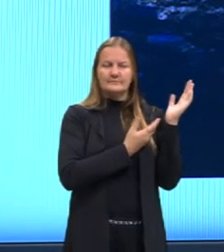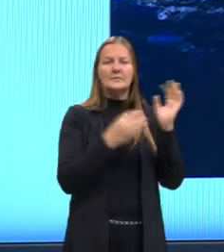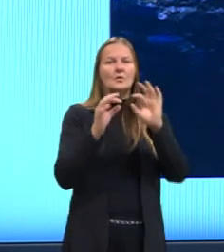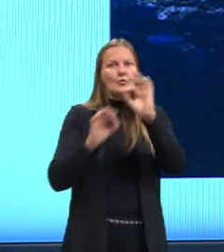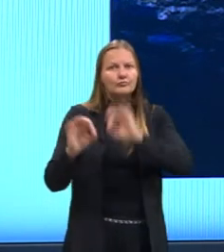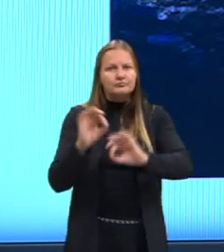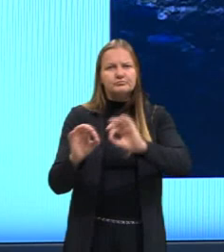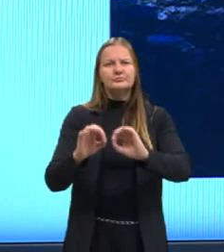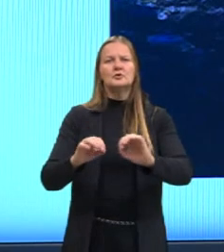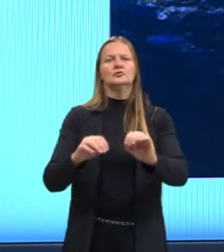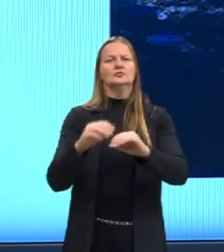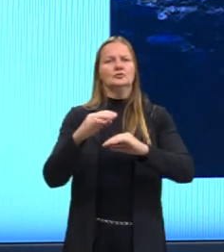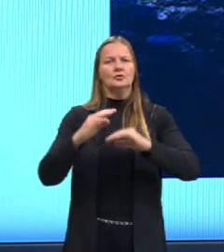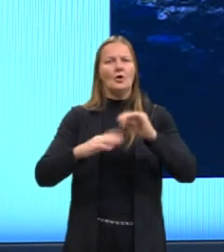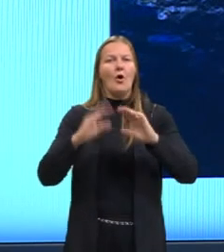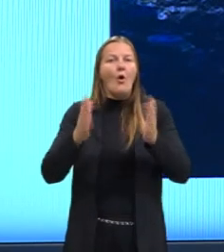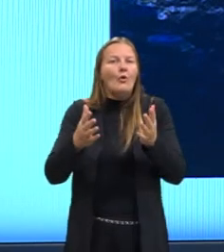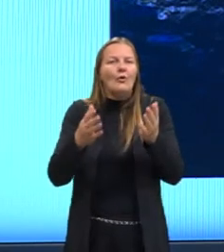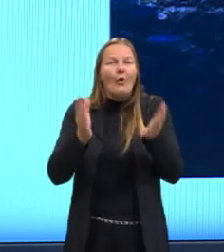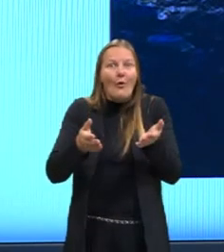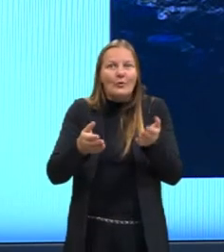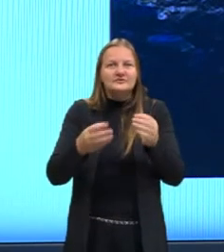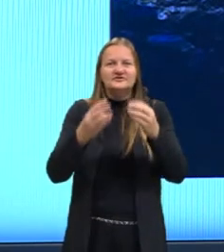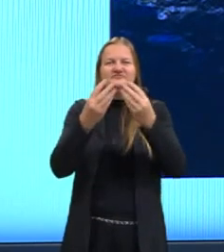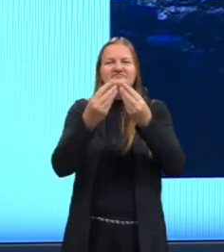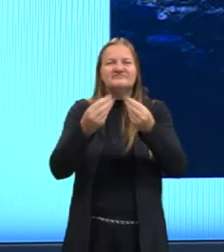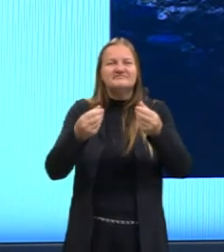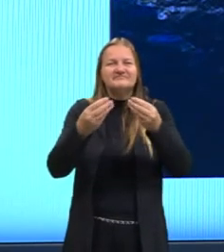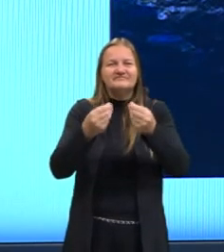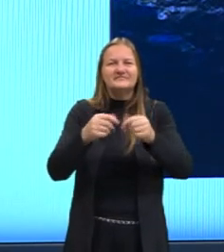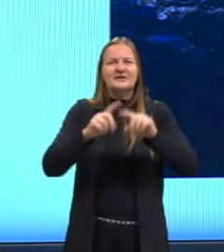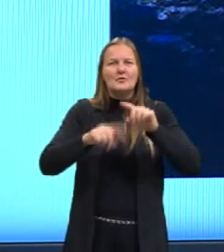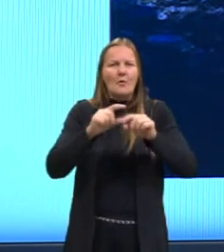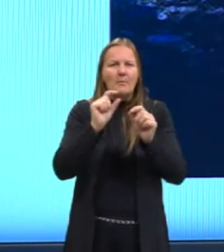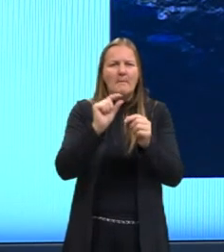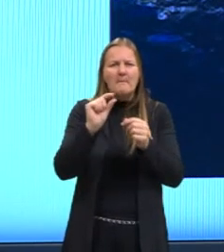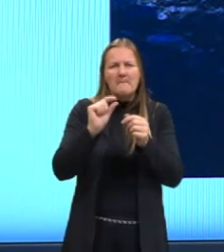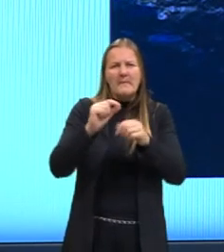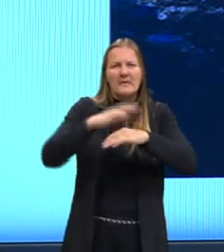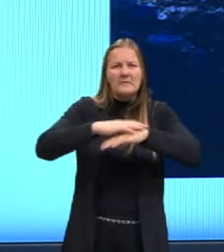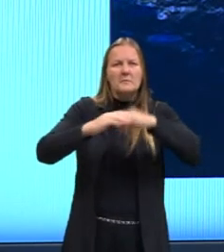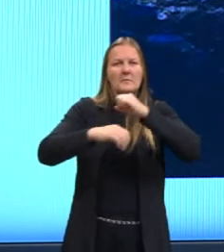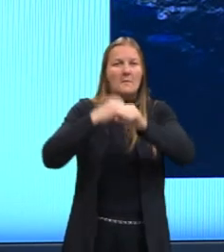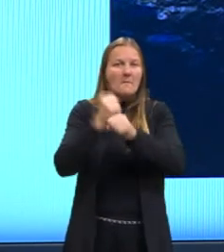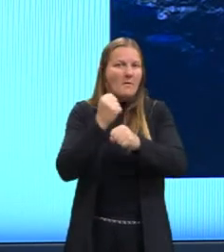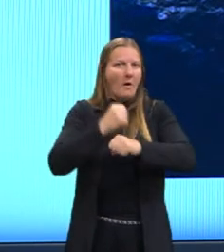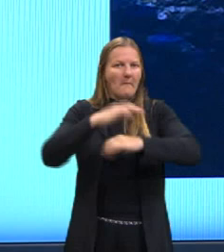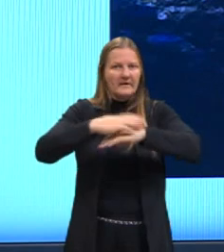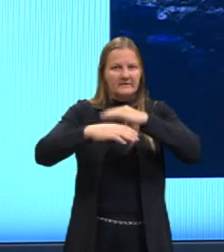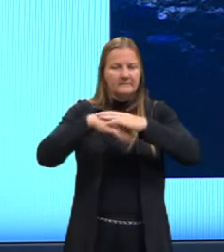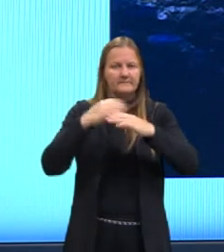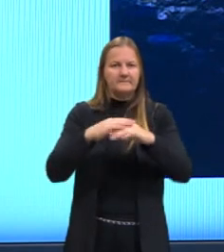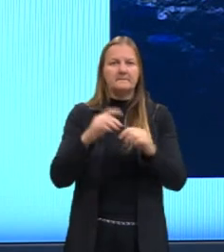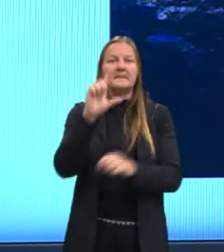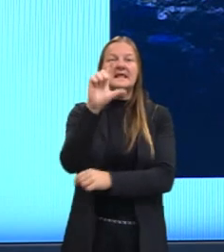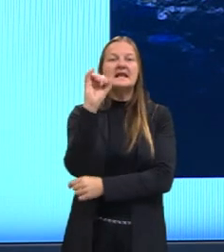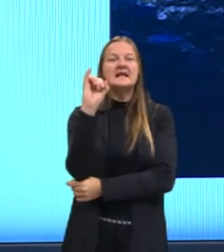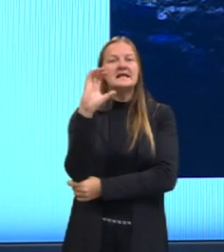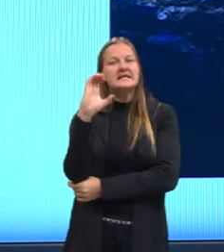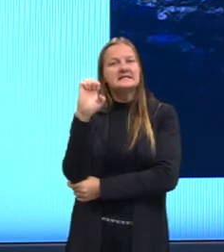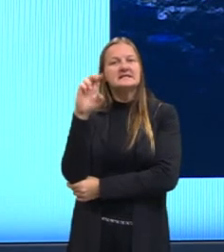estabelecido Liceu Claro hoje só restam algumas alguns fragmentos e nesse o que o